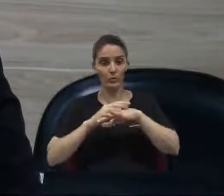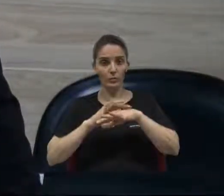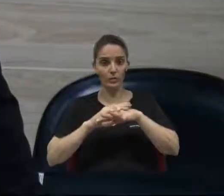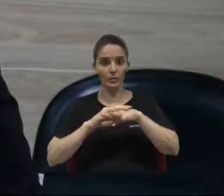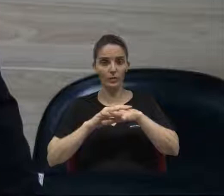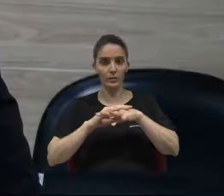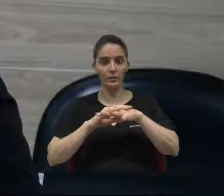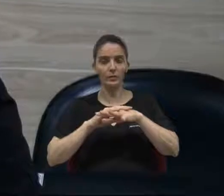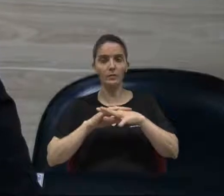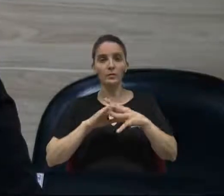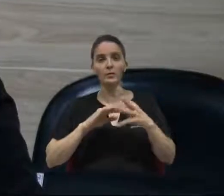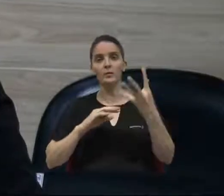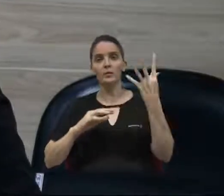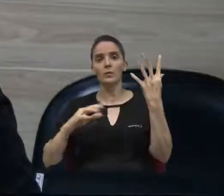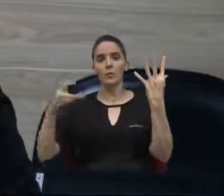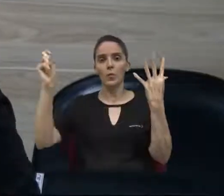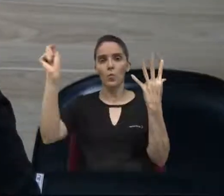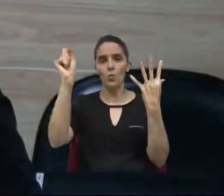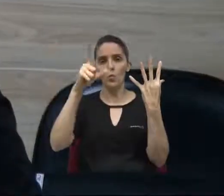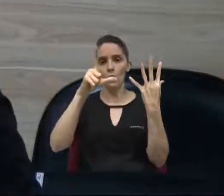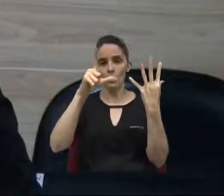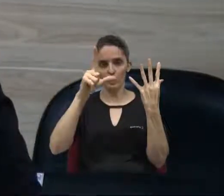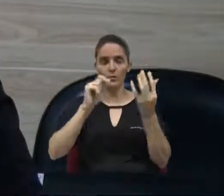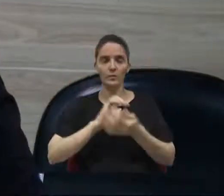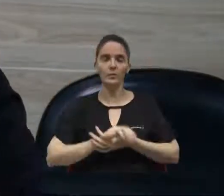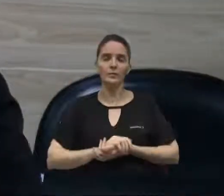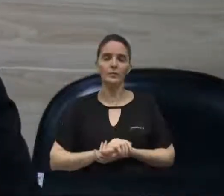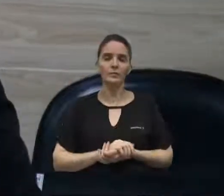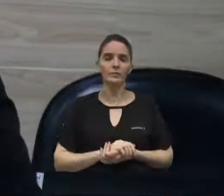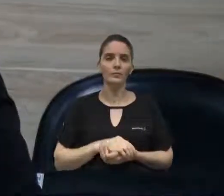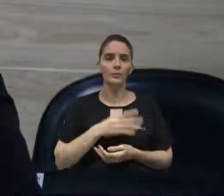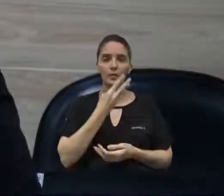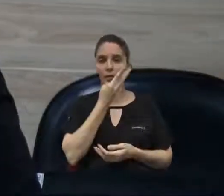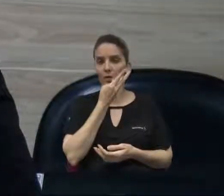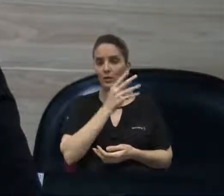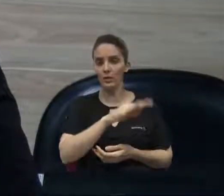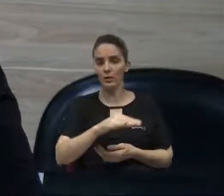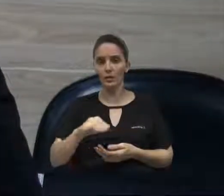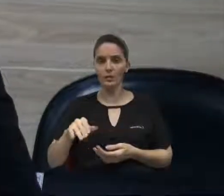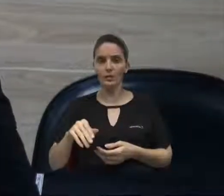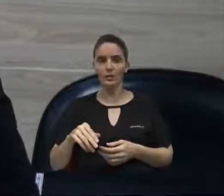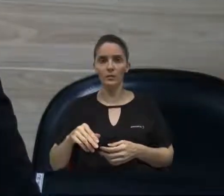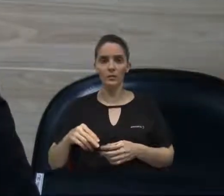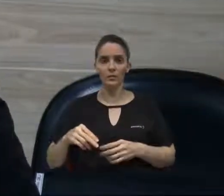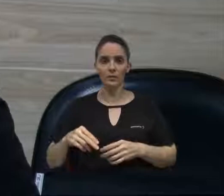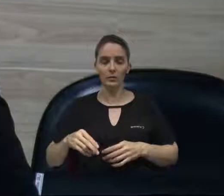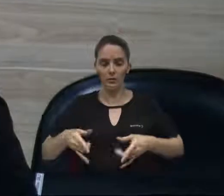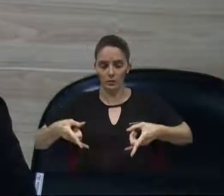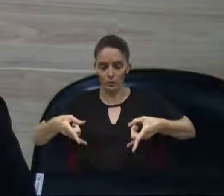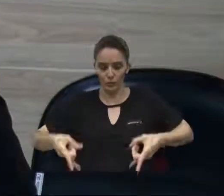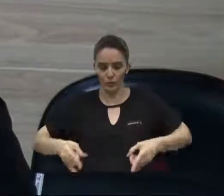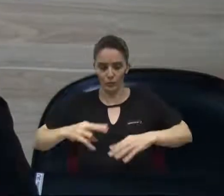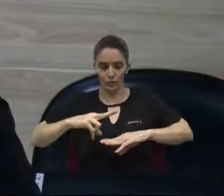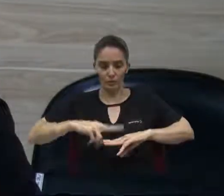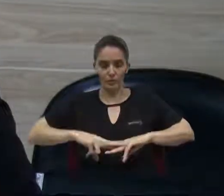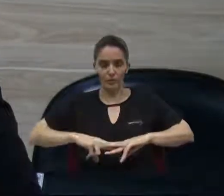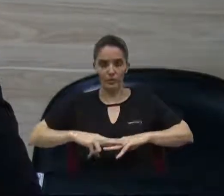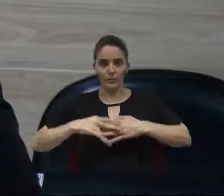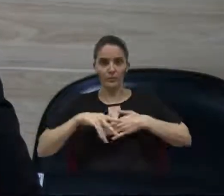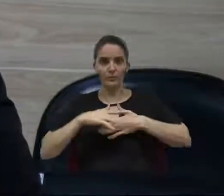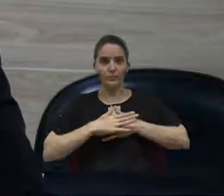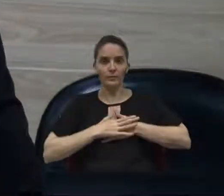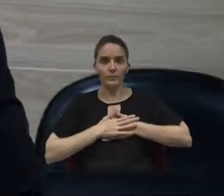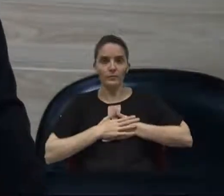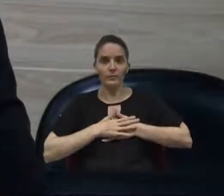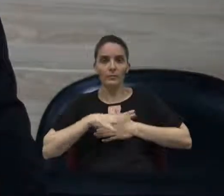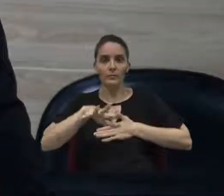ficavam deitadas, tendo comprimido o peito para que pudessem respirar.